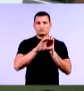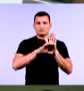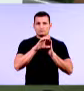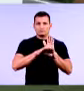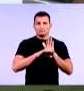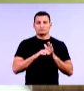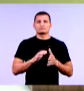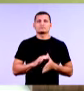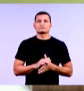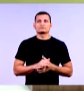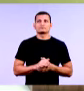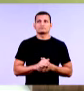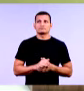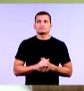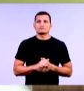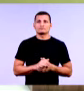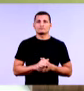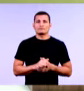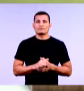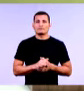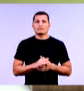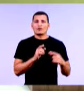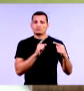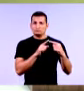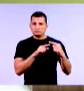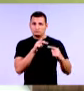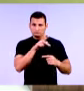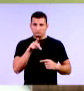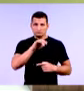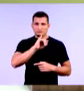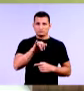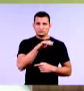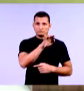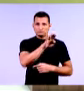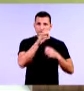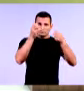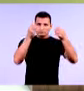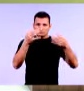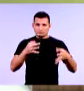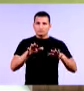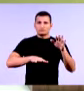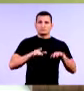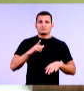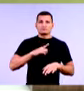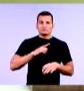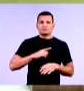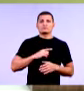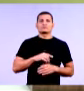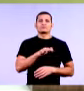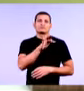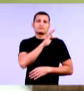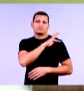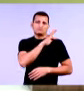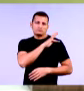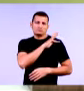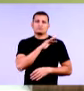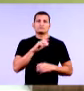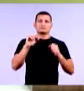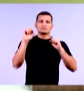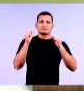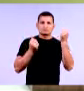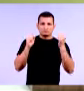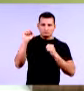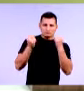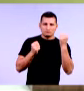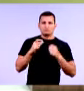Por favor, professor. Conforme o professor João Batista disse, nós temos que, às vezes nós temos universidades, nós temos centros industriais, nós